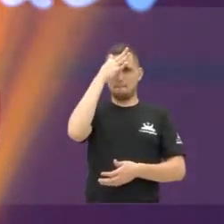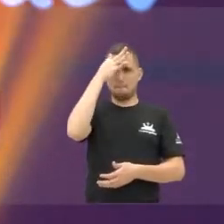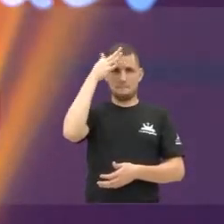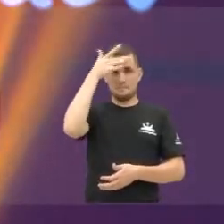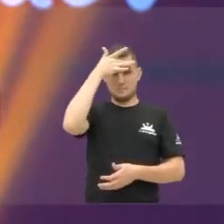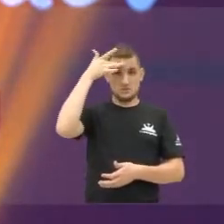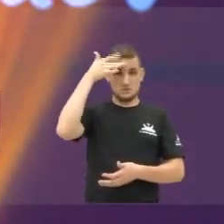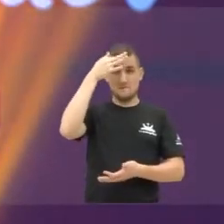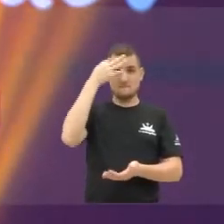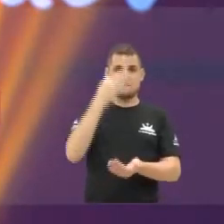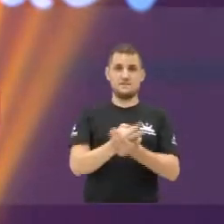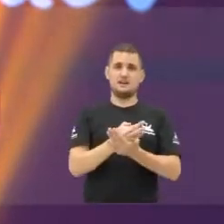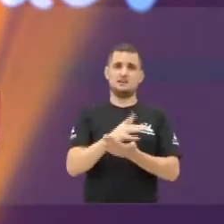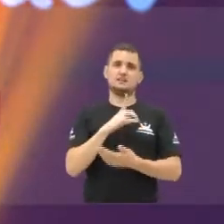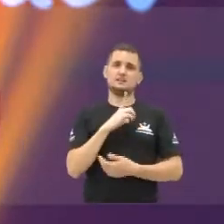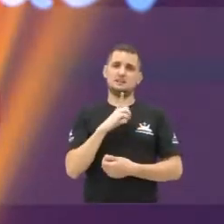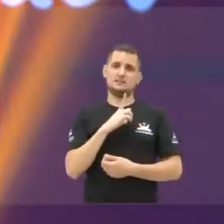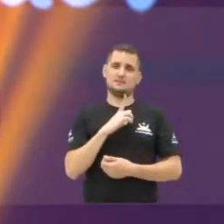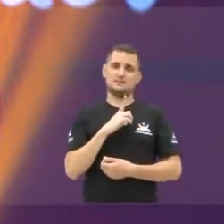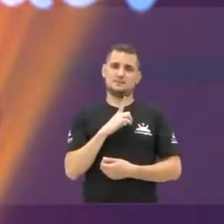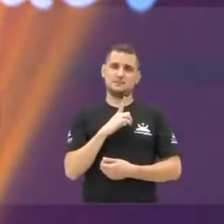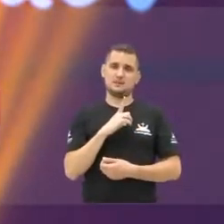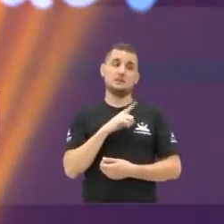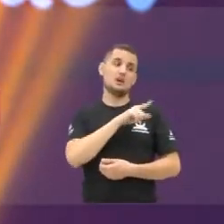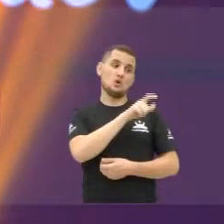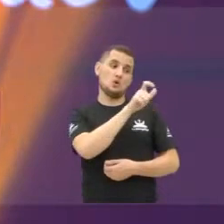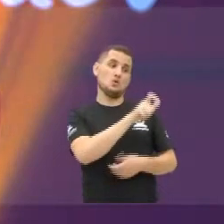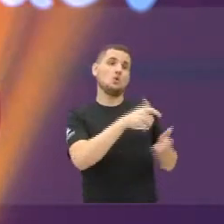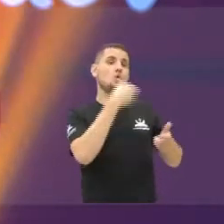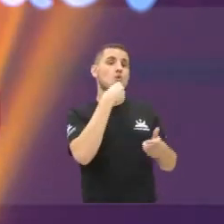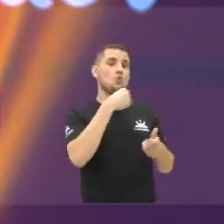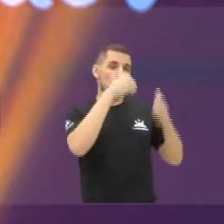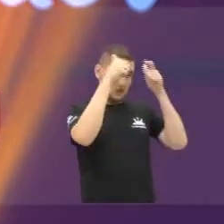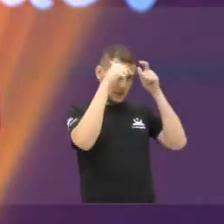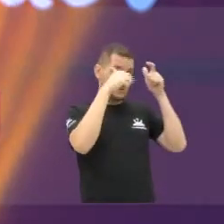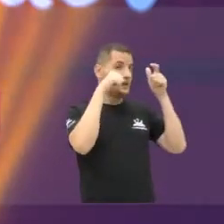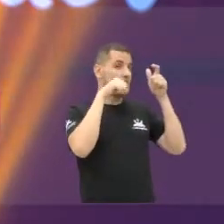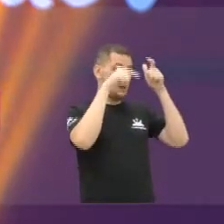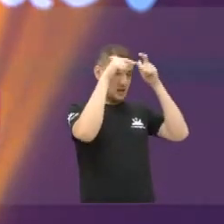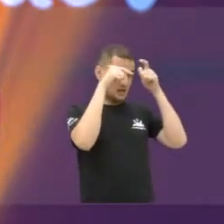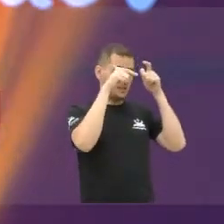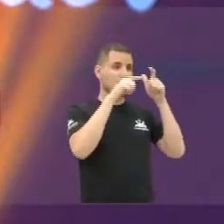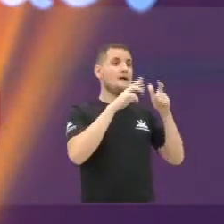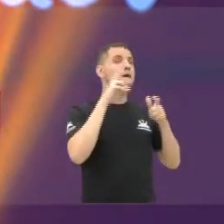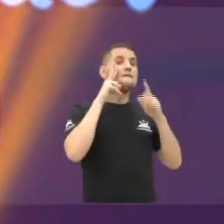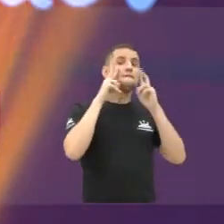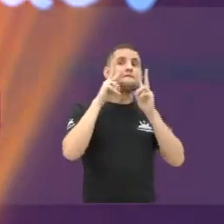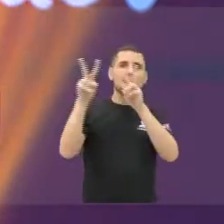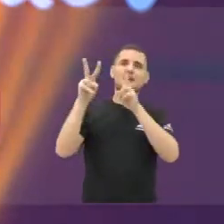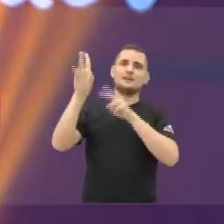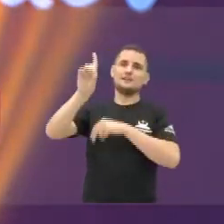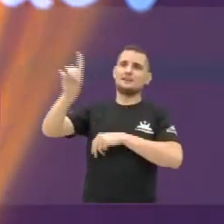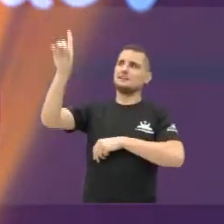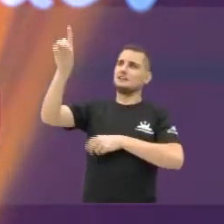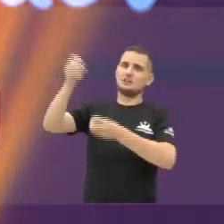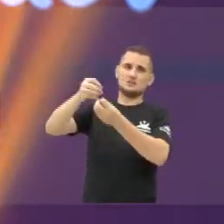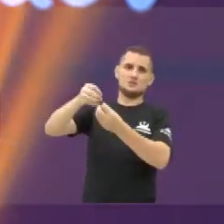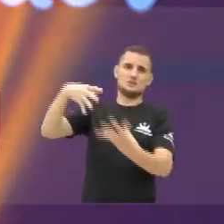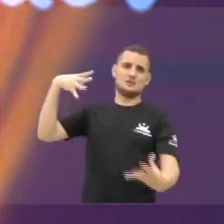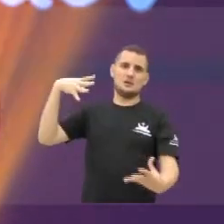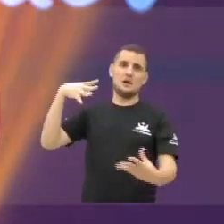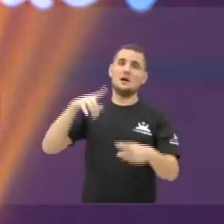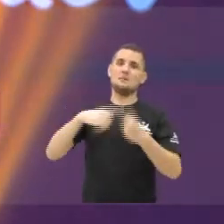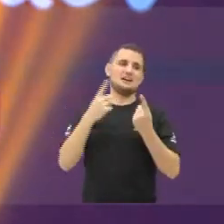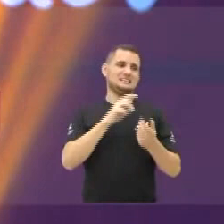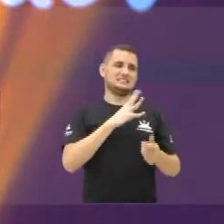também Jezabel viram os milagres de Deus e não se converteram, pelo contrário, queriam matar o